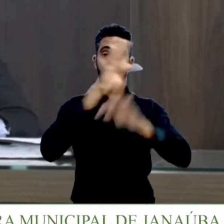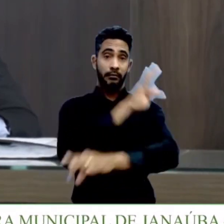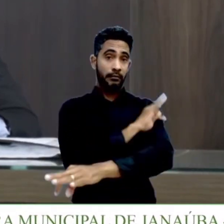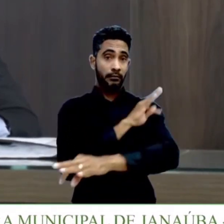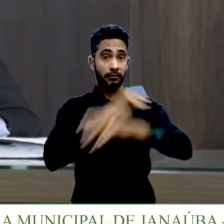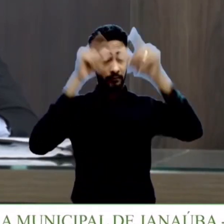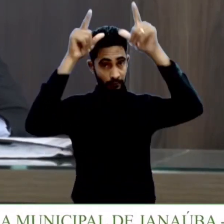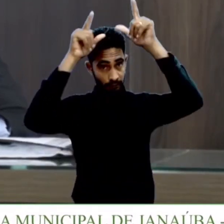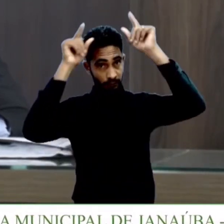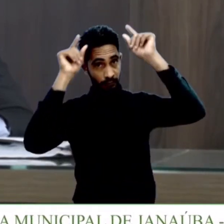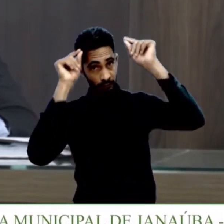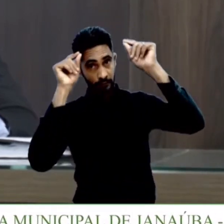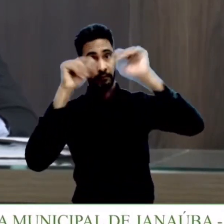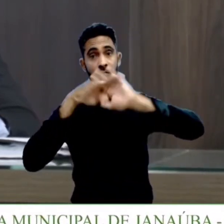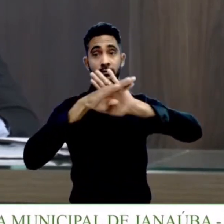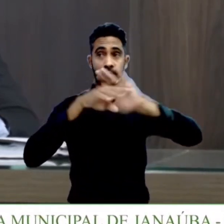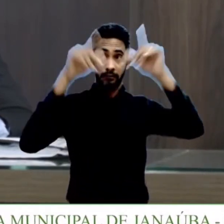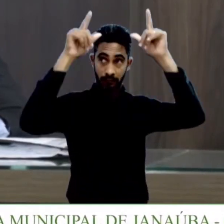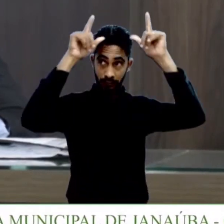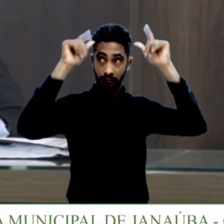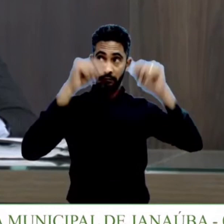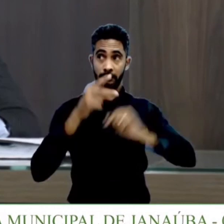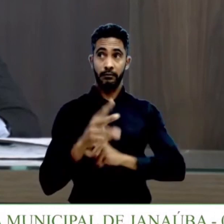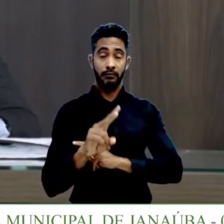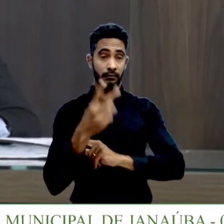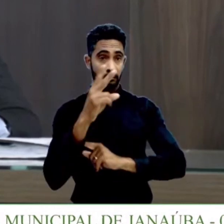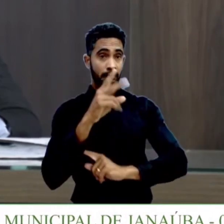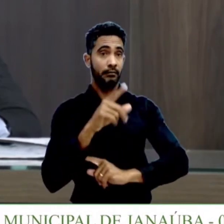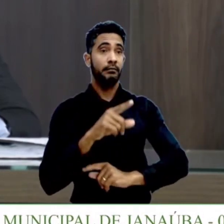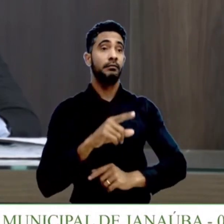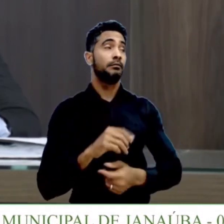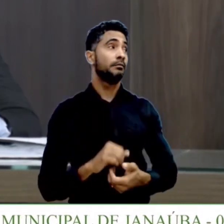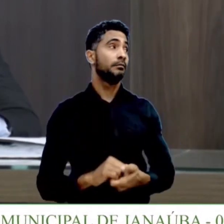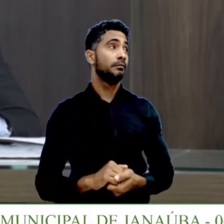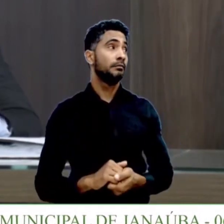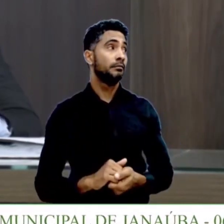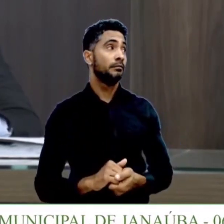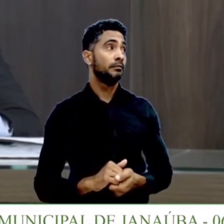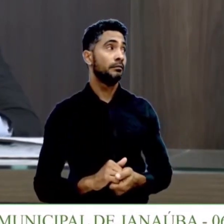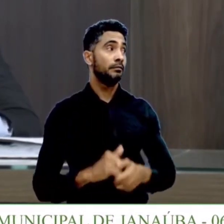e parteiros, nos valores a seguir expostos: